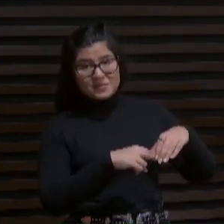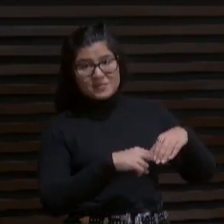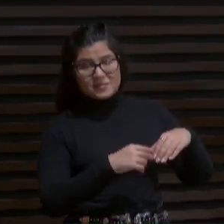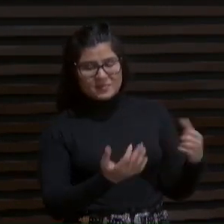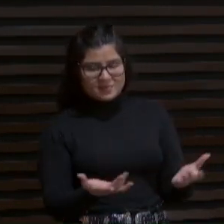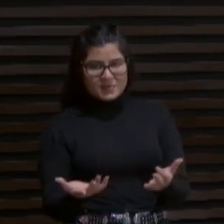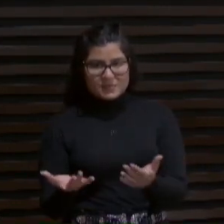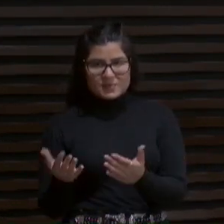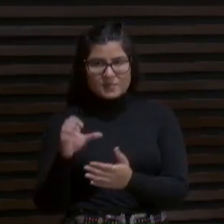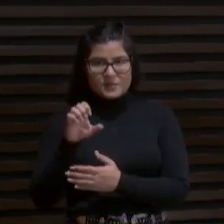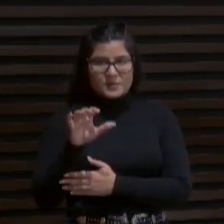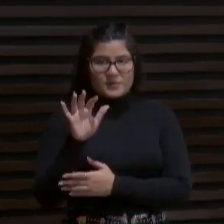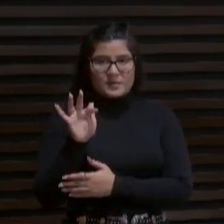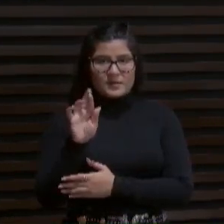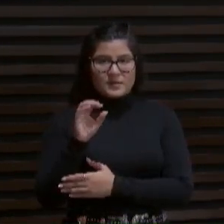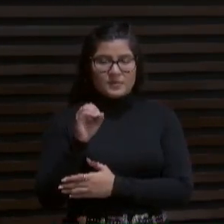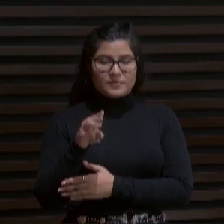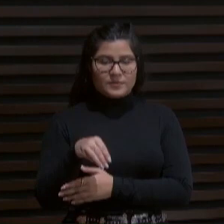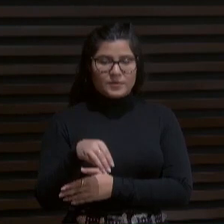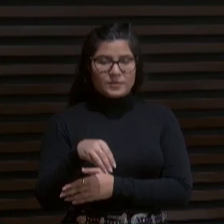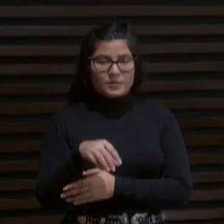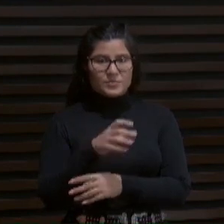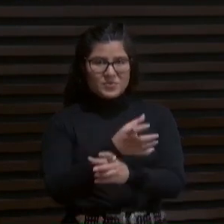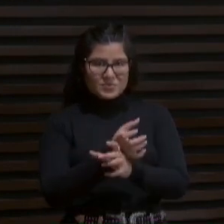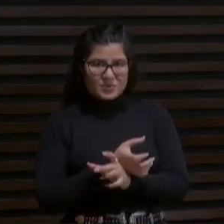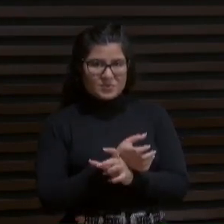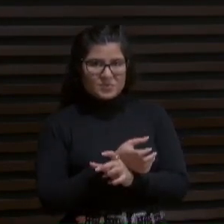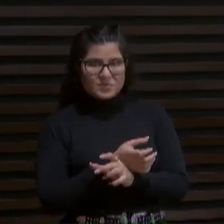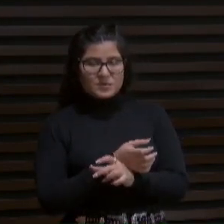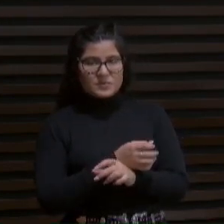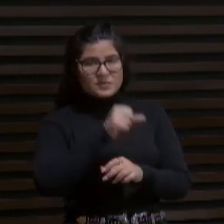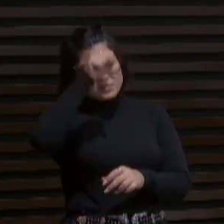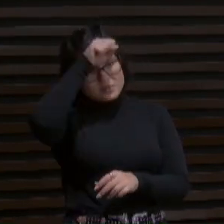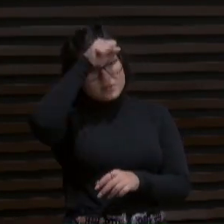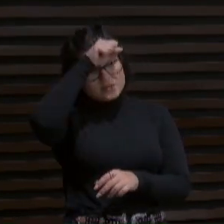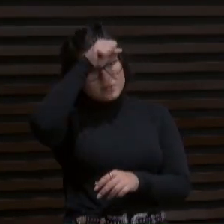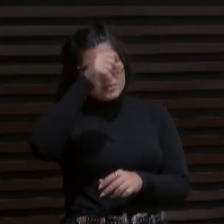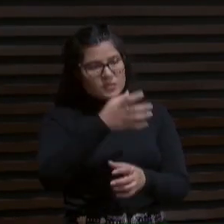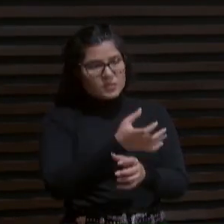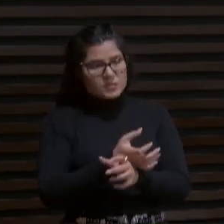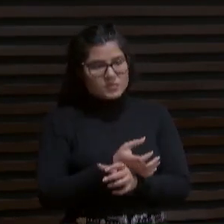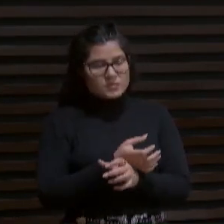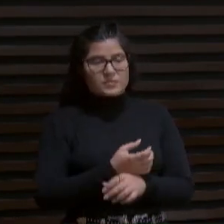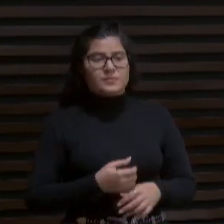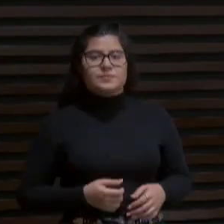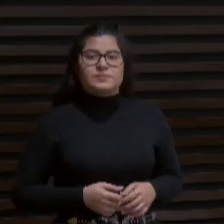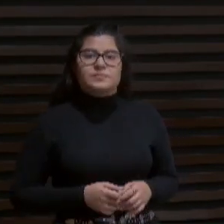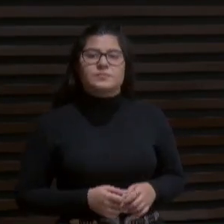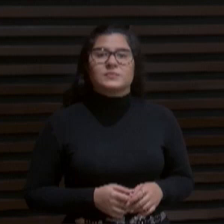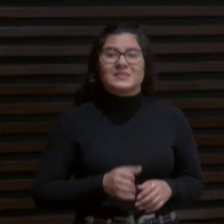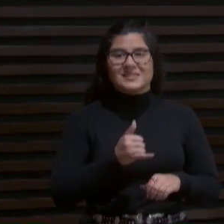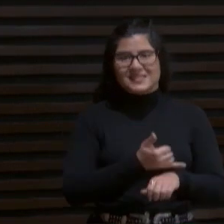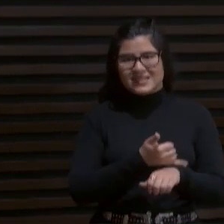do Efron, estão os ossos de Sara. Na sepultura, em Jerusalém, está quem? Não